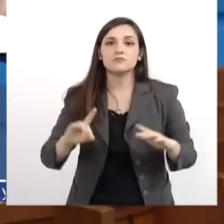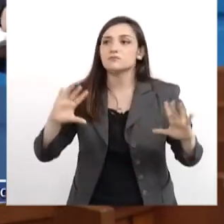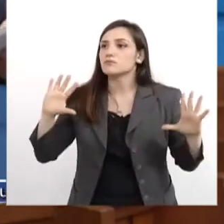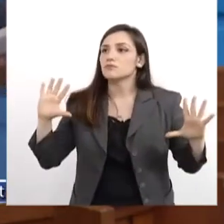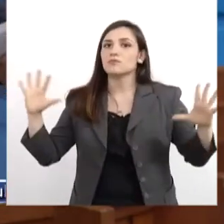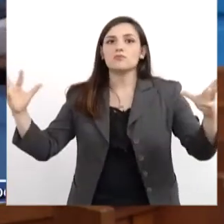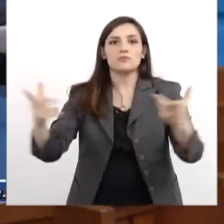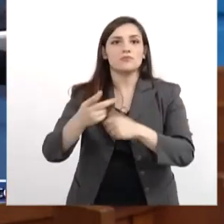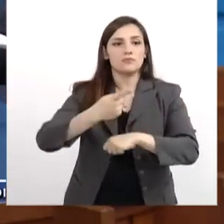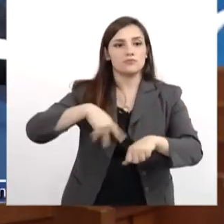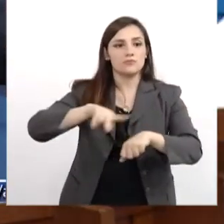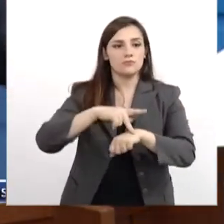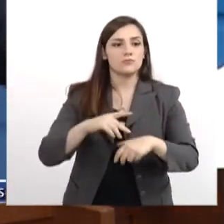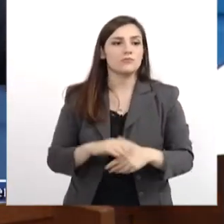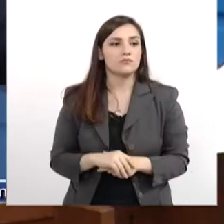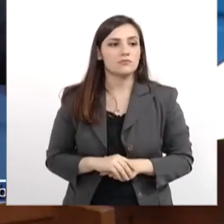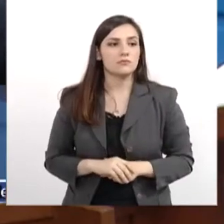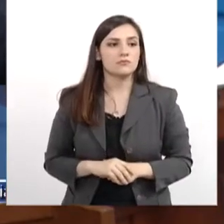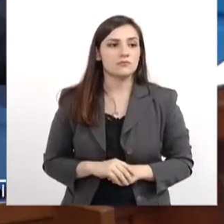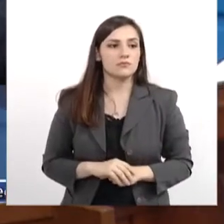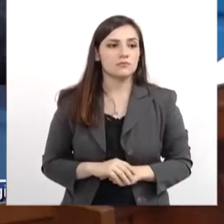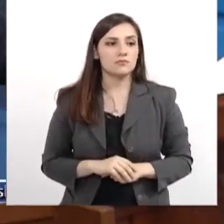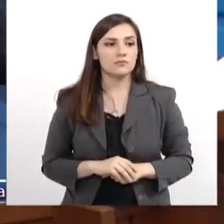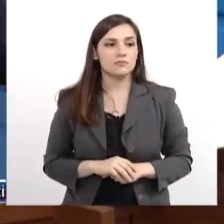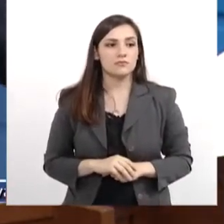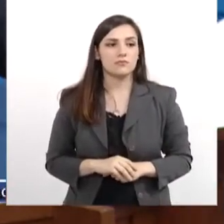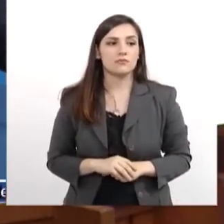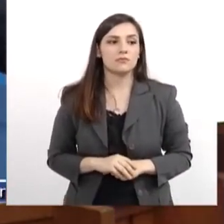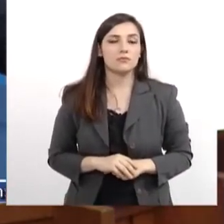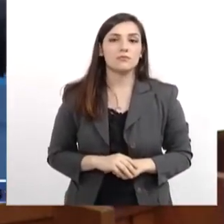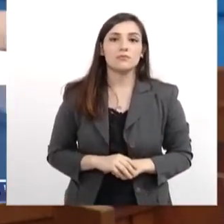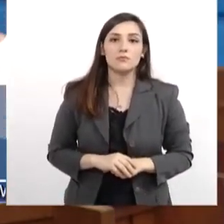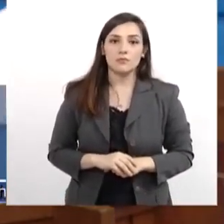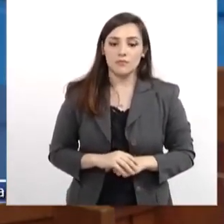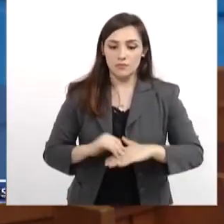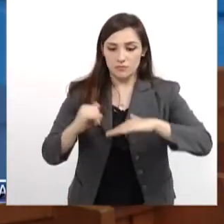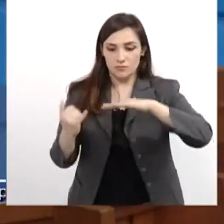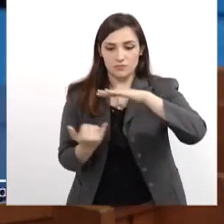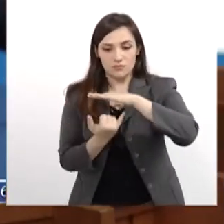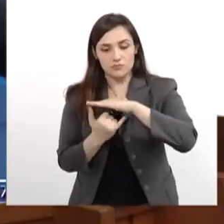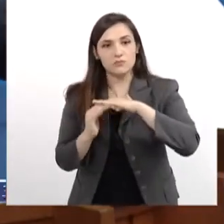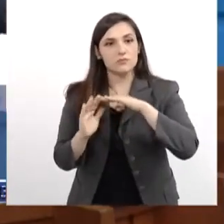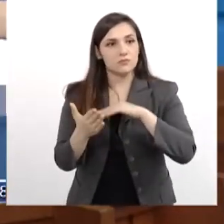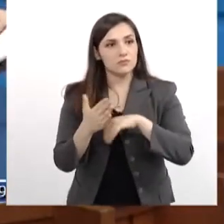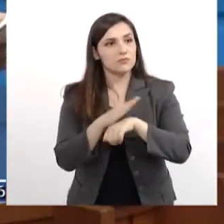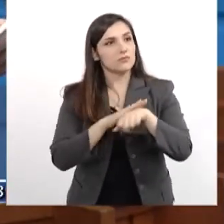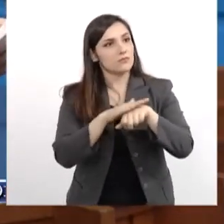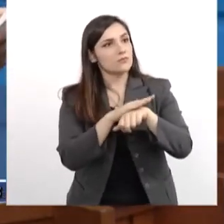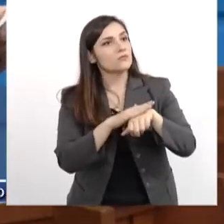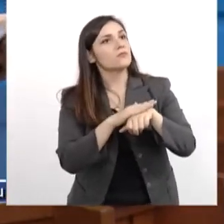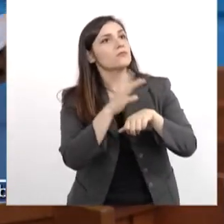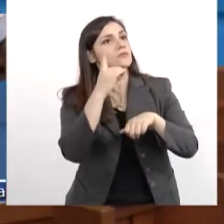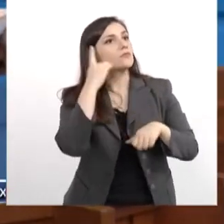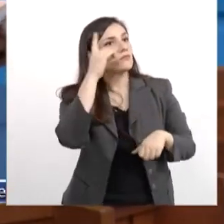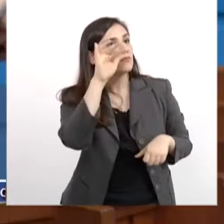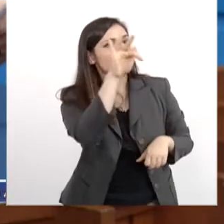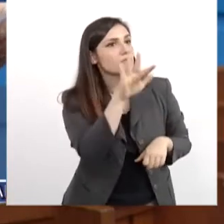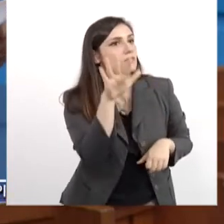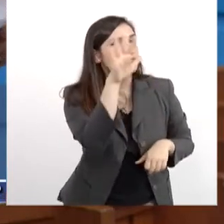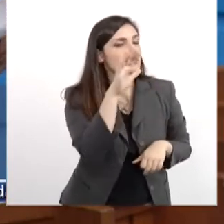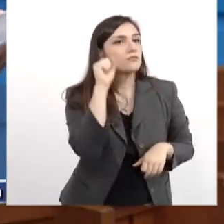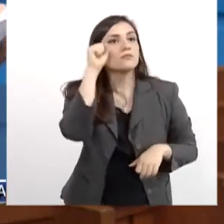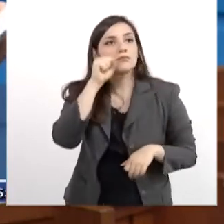né? As próprias entidades estão já procurando deputados federais, senadores, para que